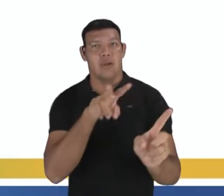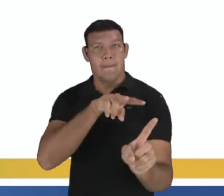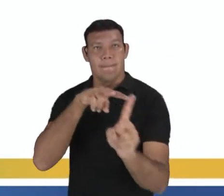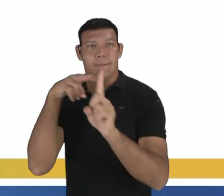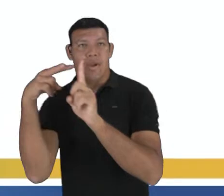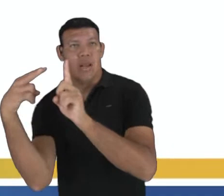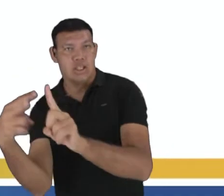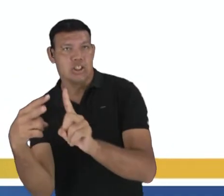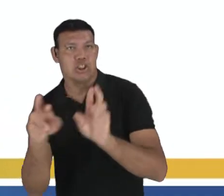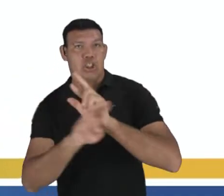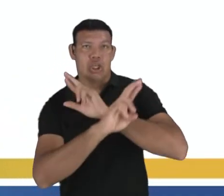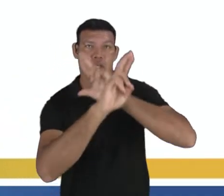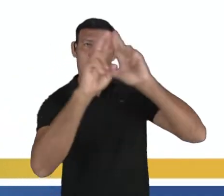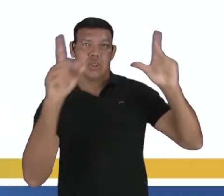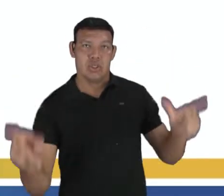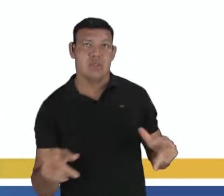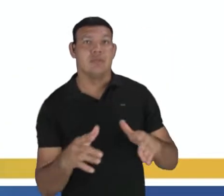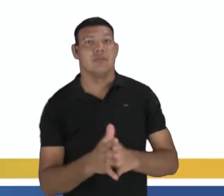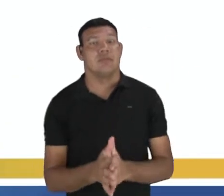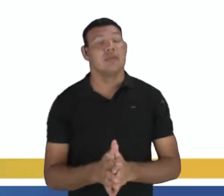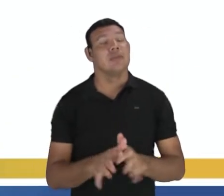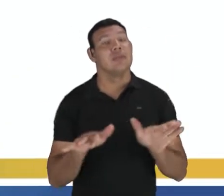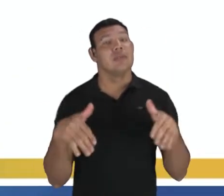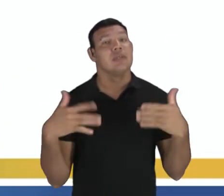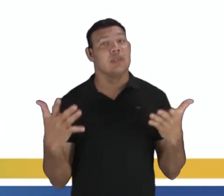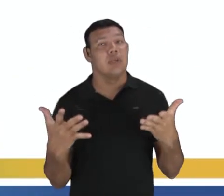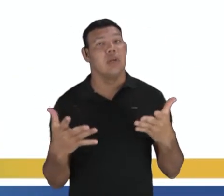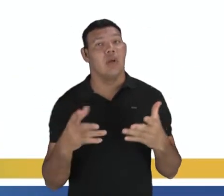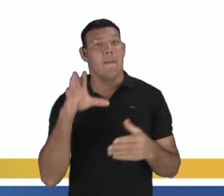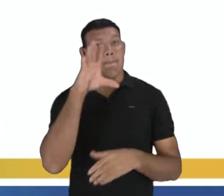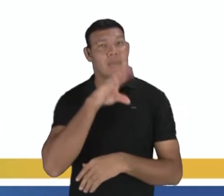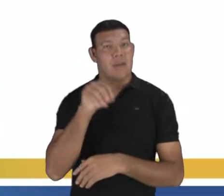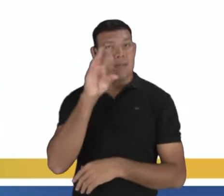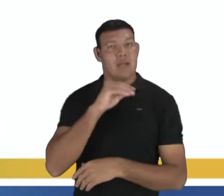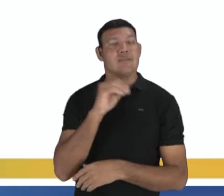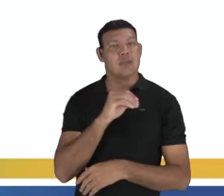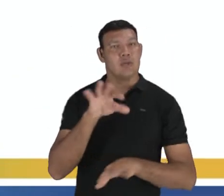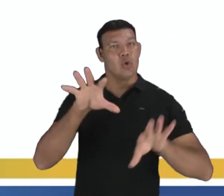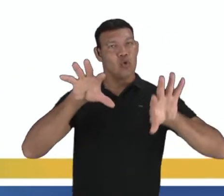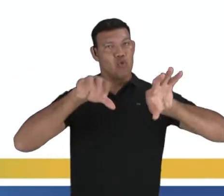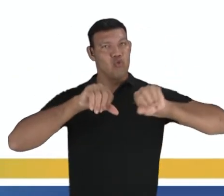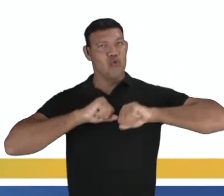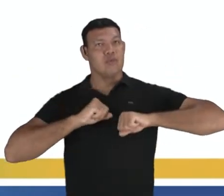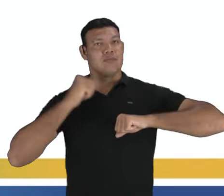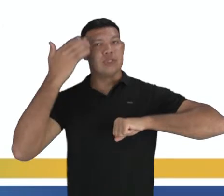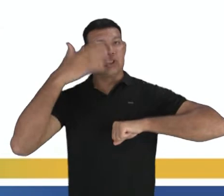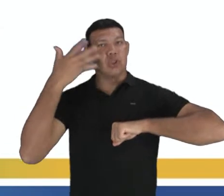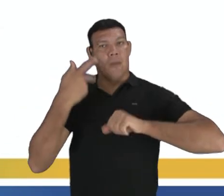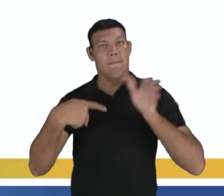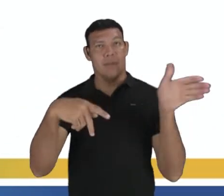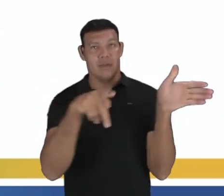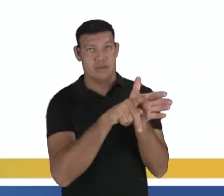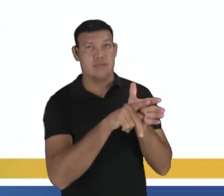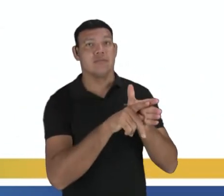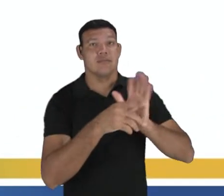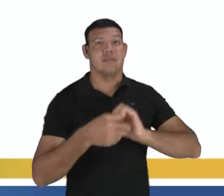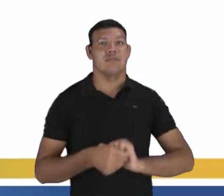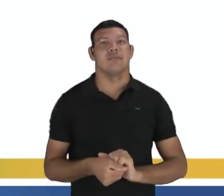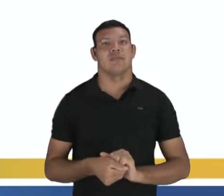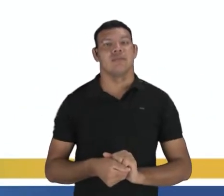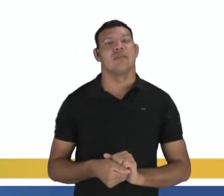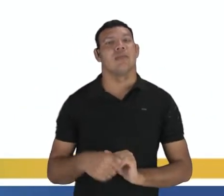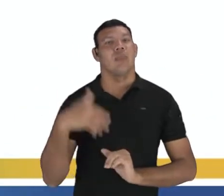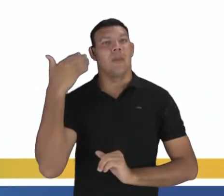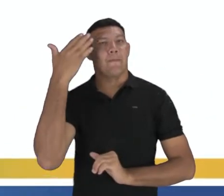diferentes, sendo uma delas aquela que o interlocutor adere ao seu discurso, isto é, no discurso de um